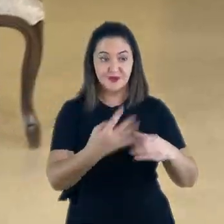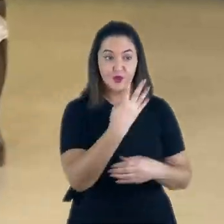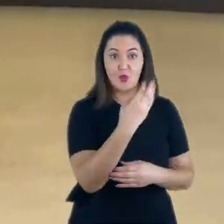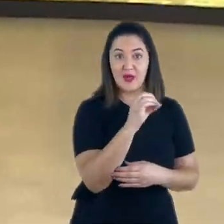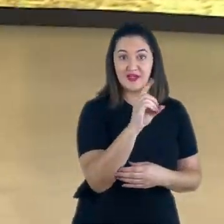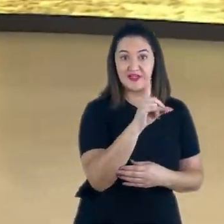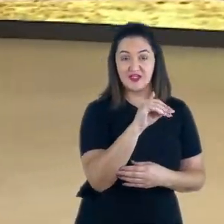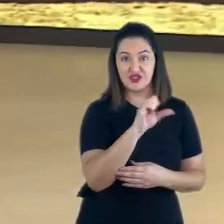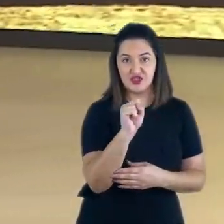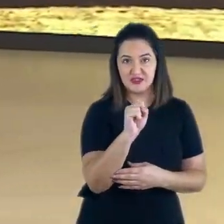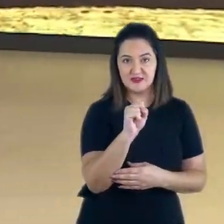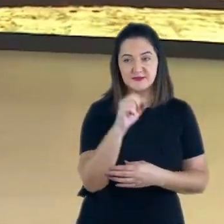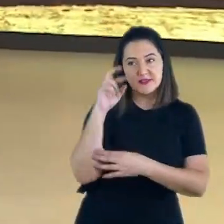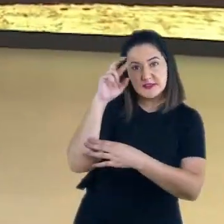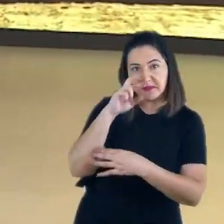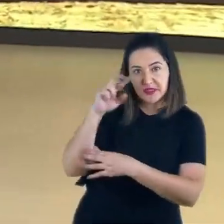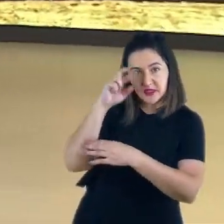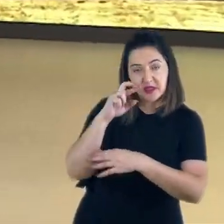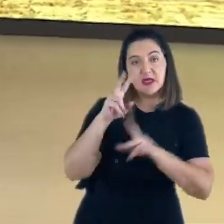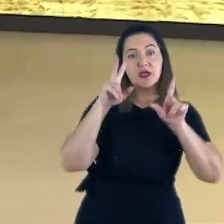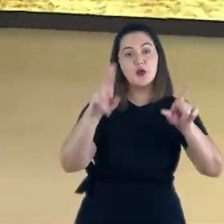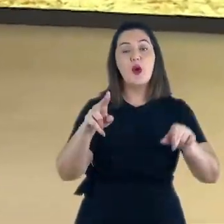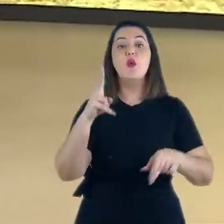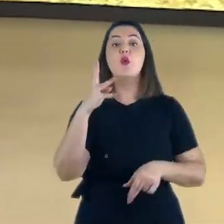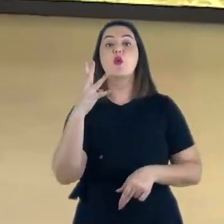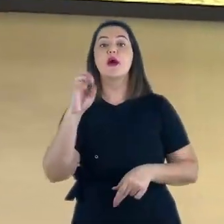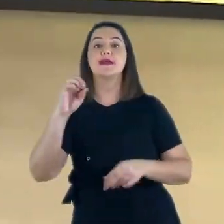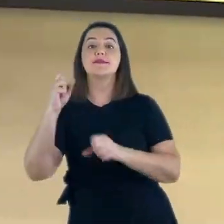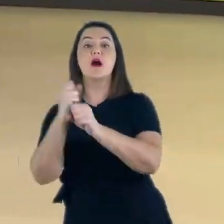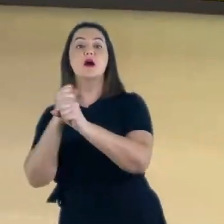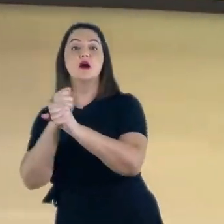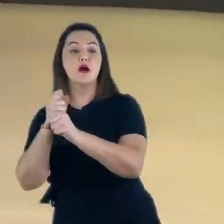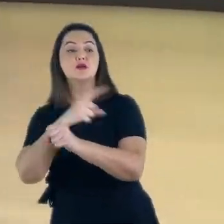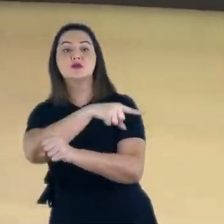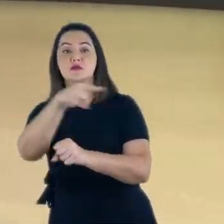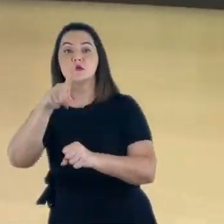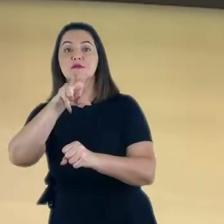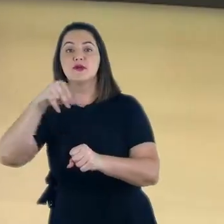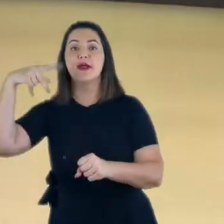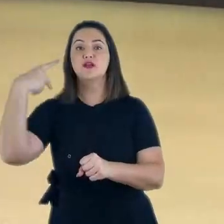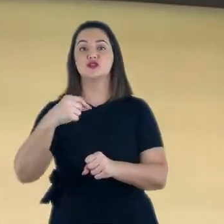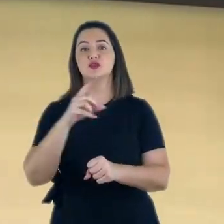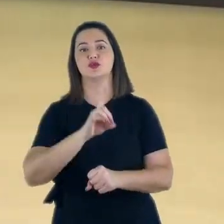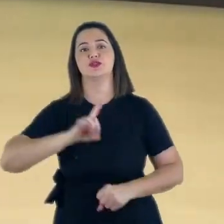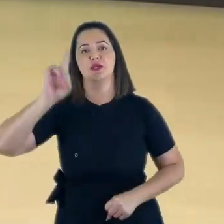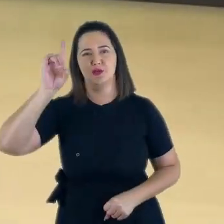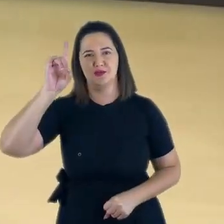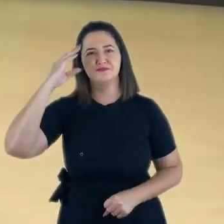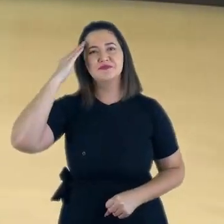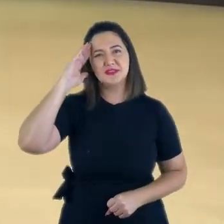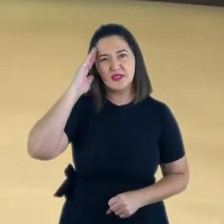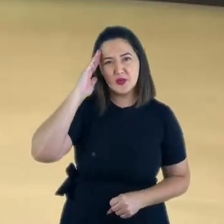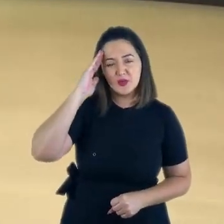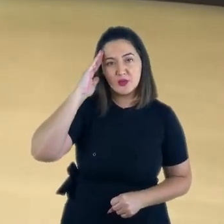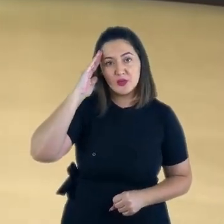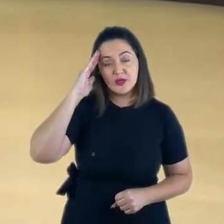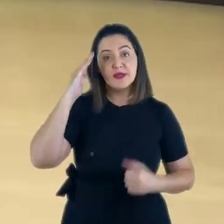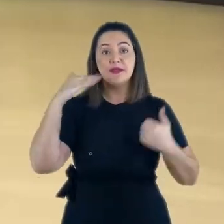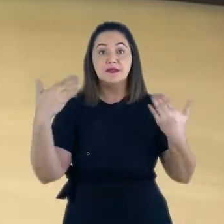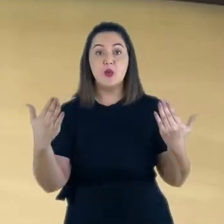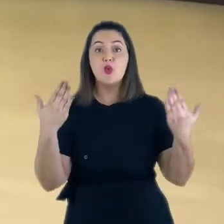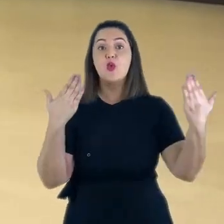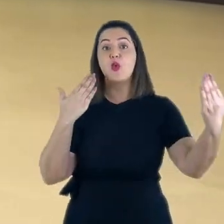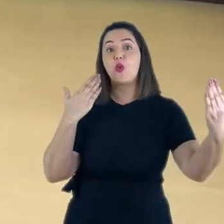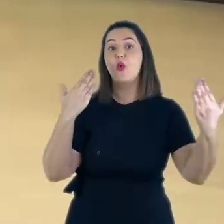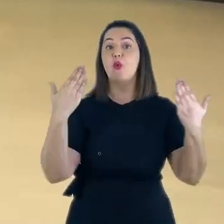com a passagem de Ezequiel, capítulo 4, versículo 7, onde a expressão cada dia por um ano aparece em uma